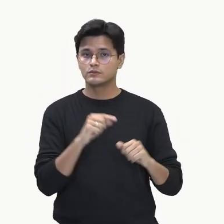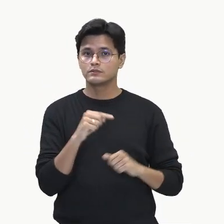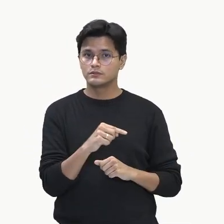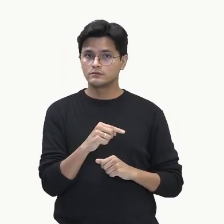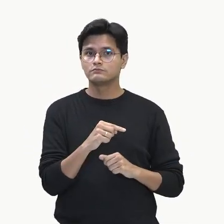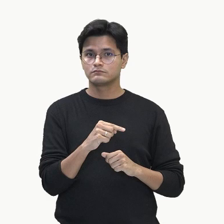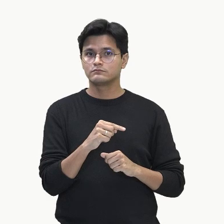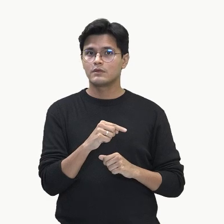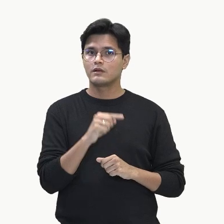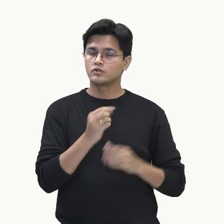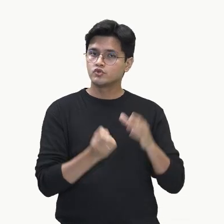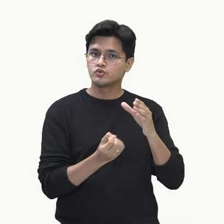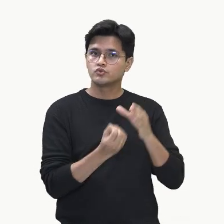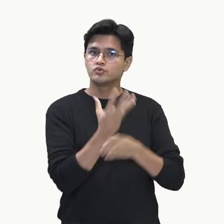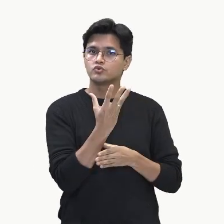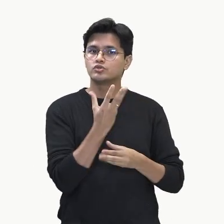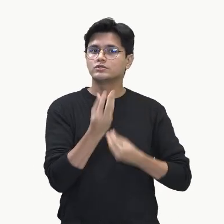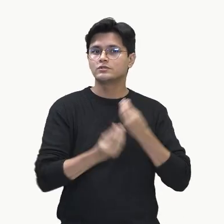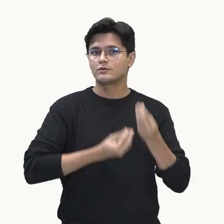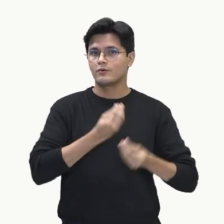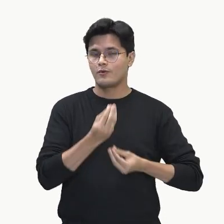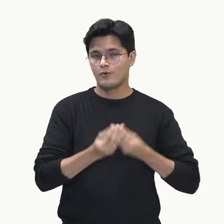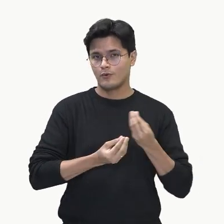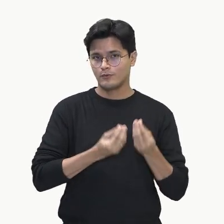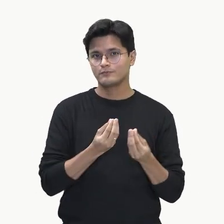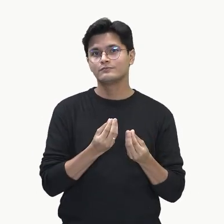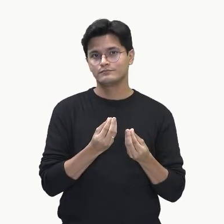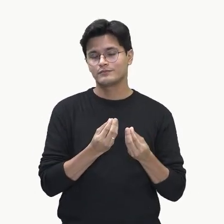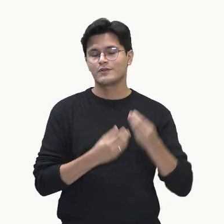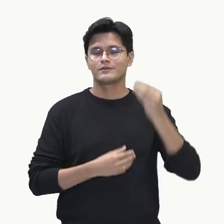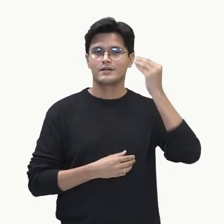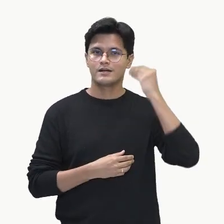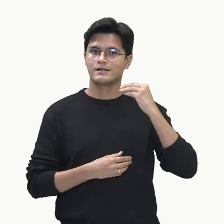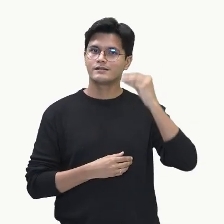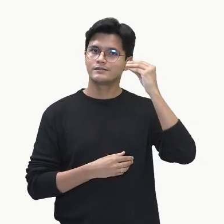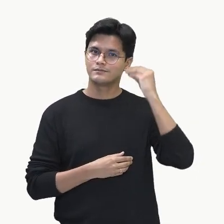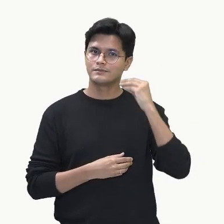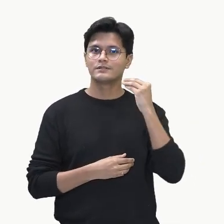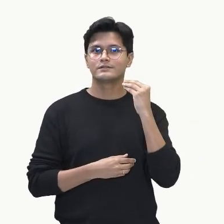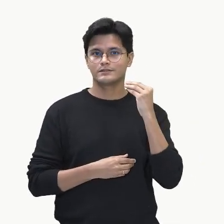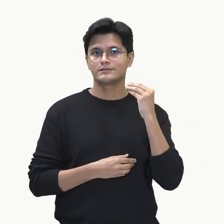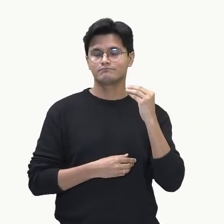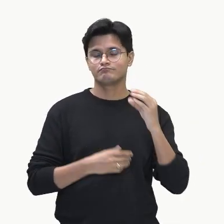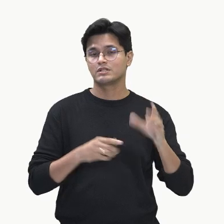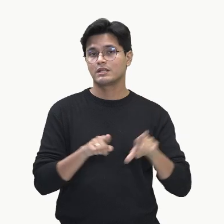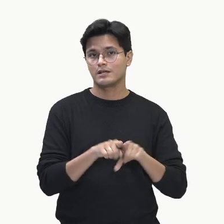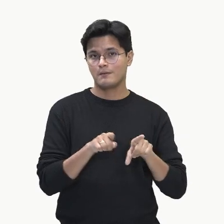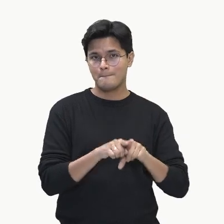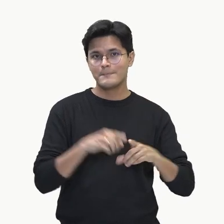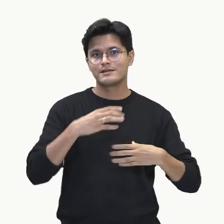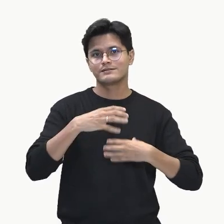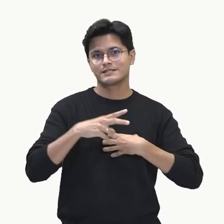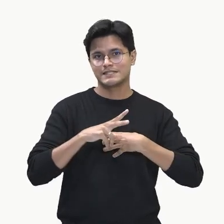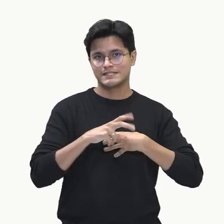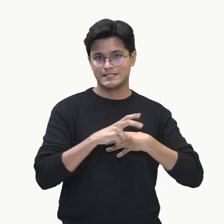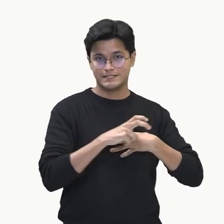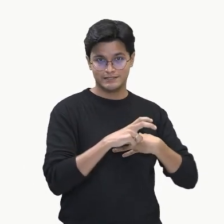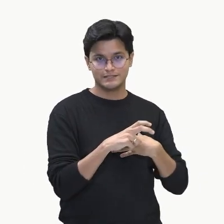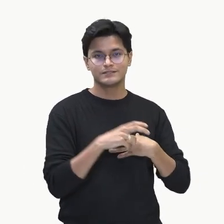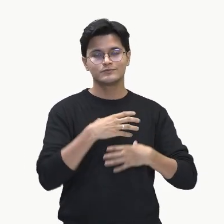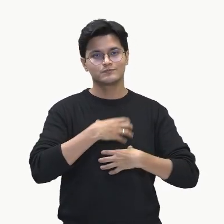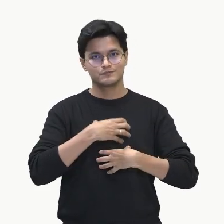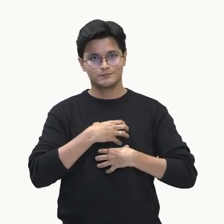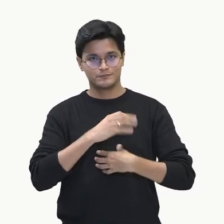é oriundo da onde? Da experiência e dos sentidos. Totalmente oposto,